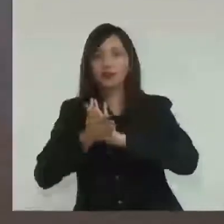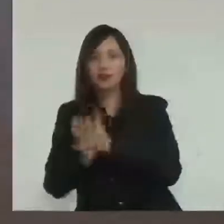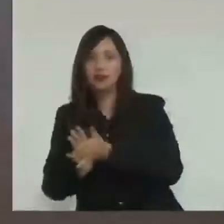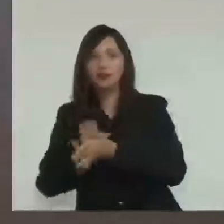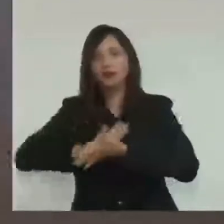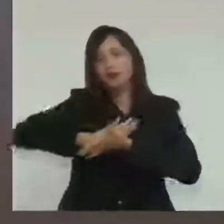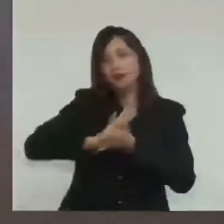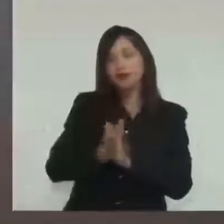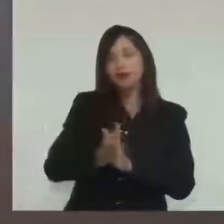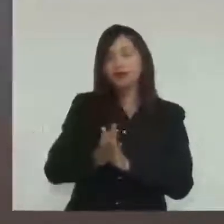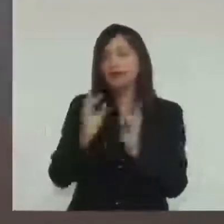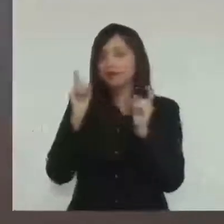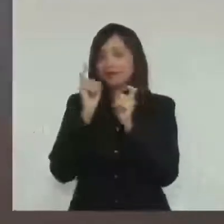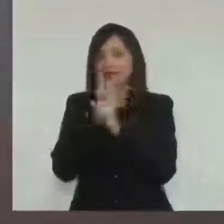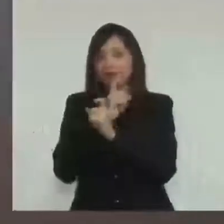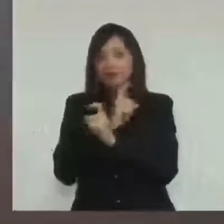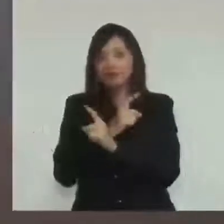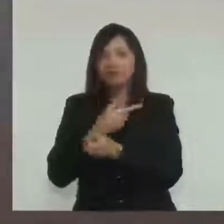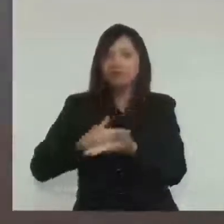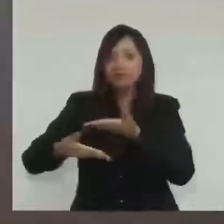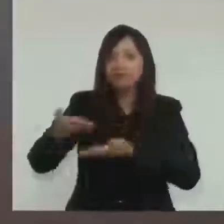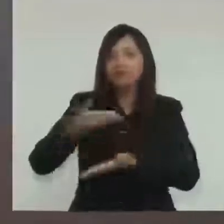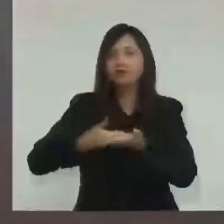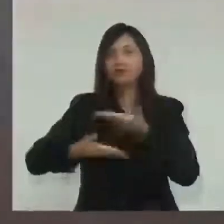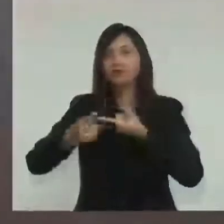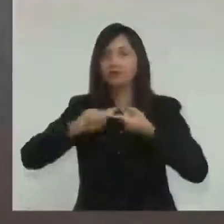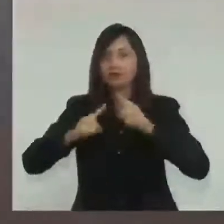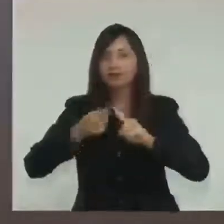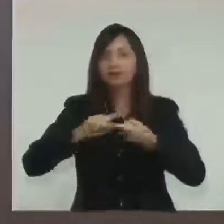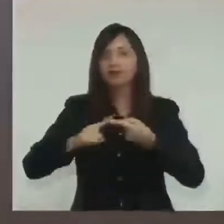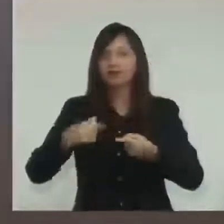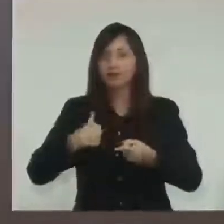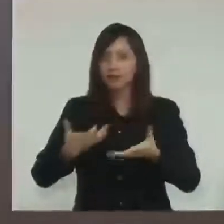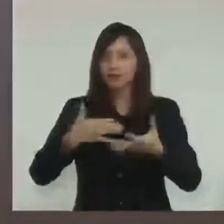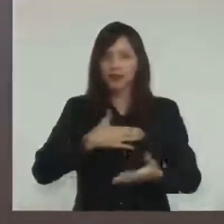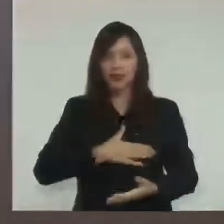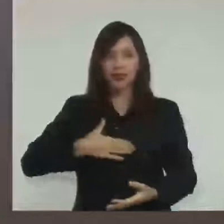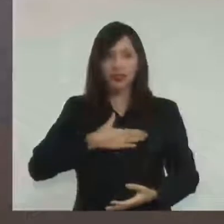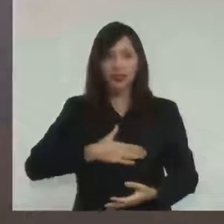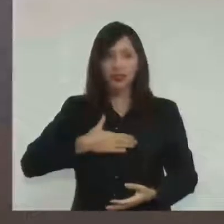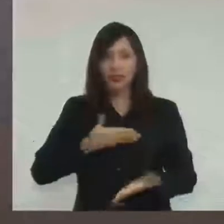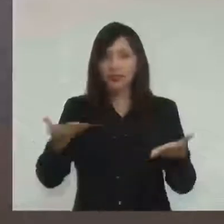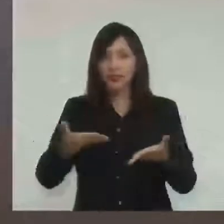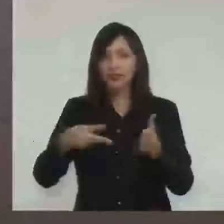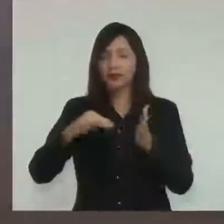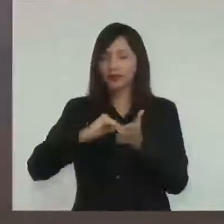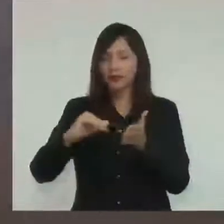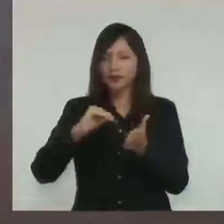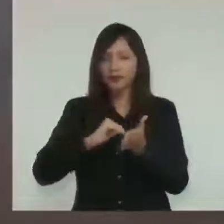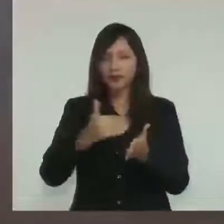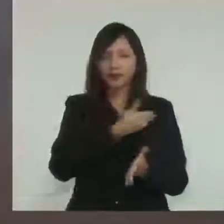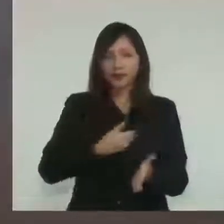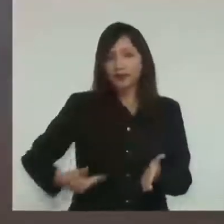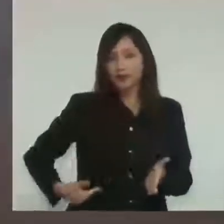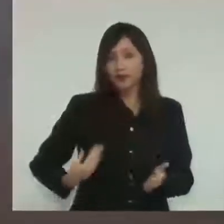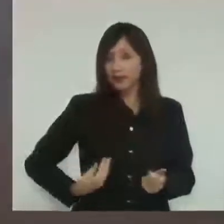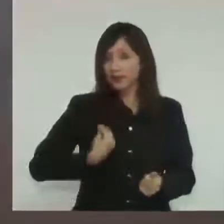né, que dificulta o processo de negociação. Então, eu quero aqui registrar para o nosso secretário de governo presente